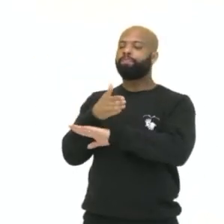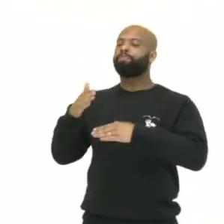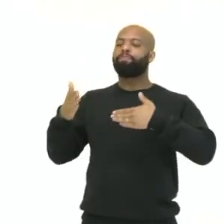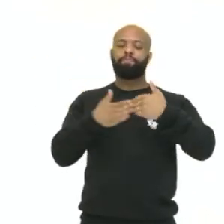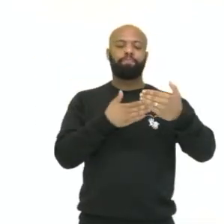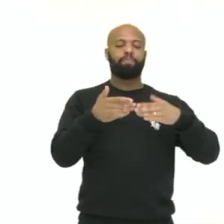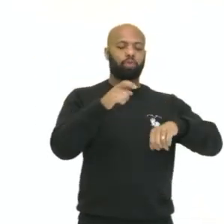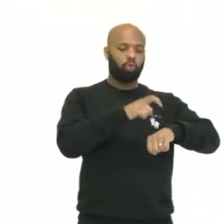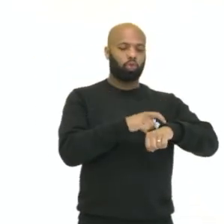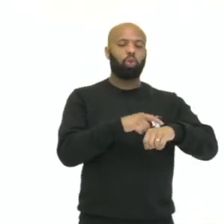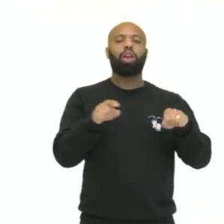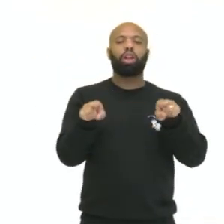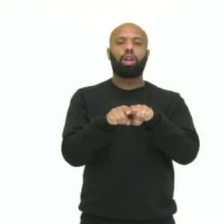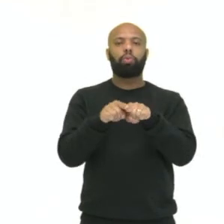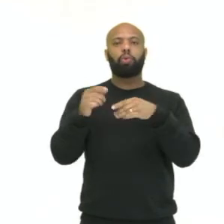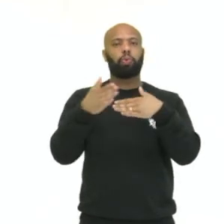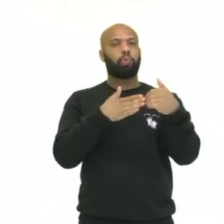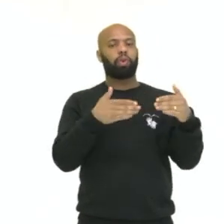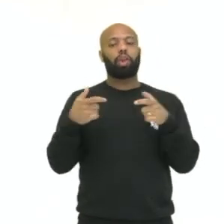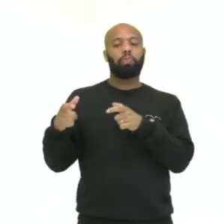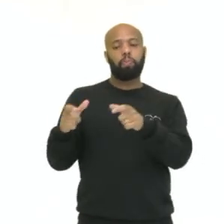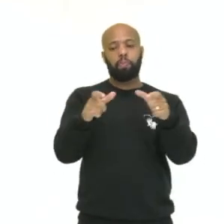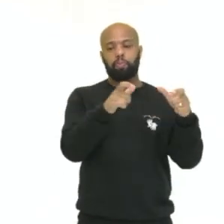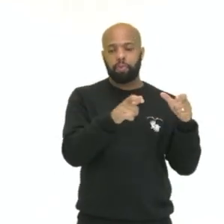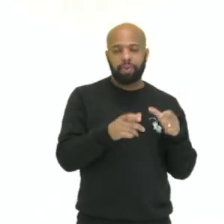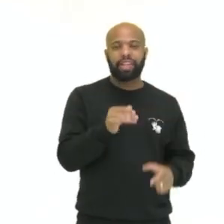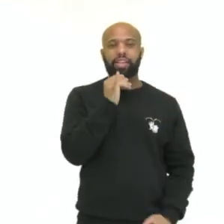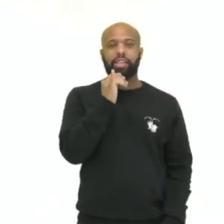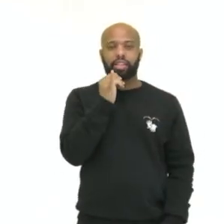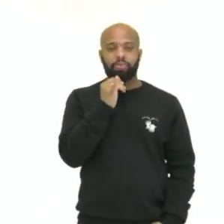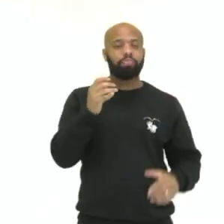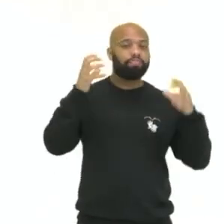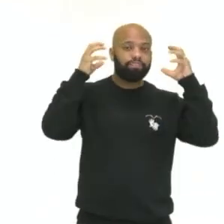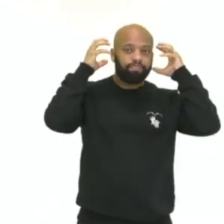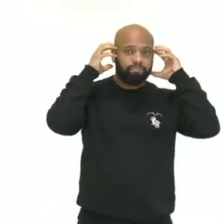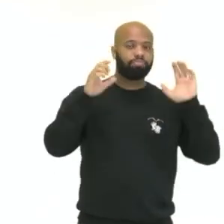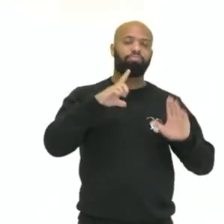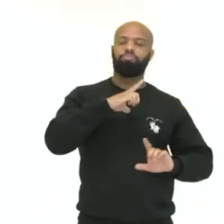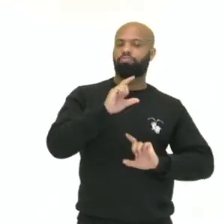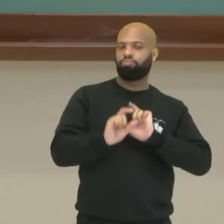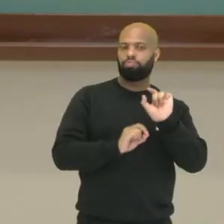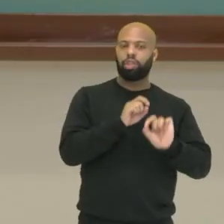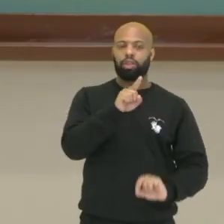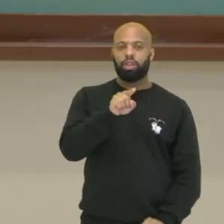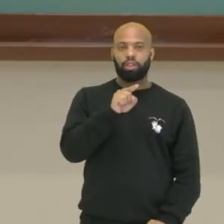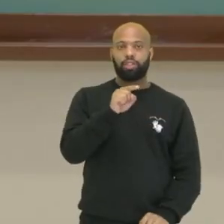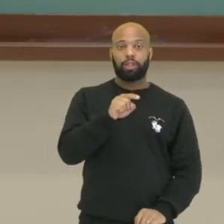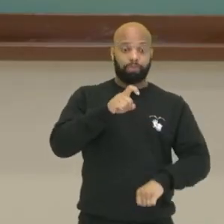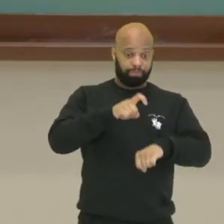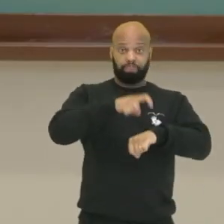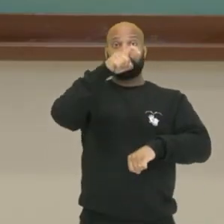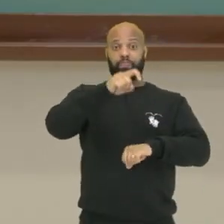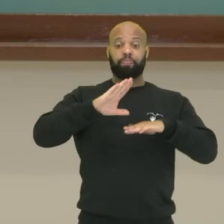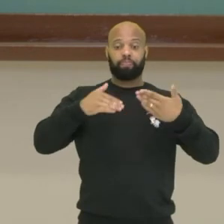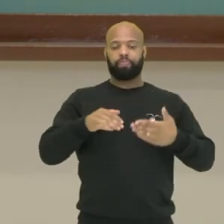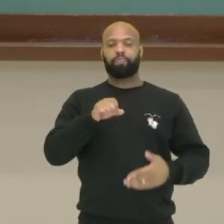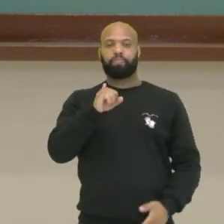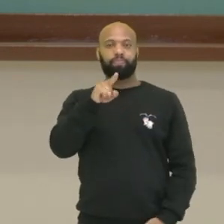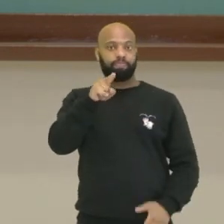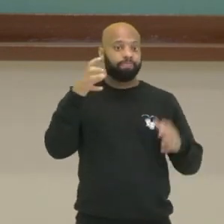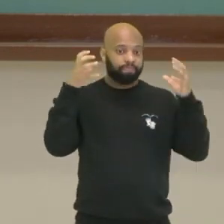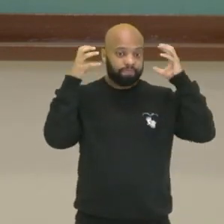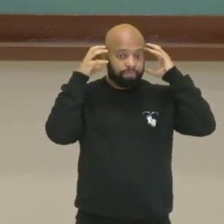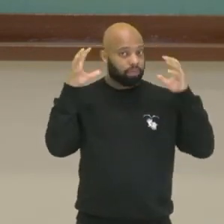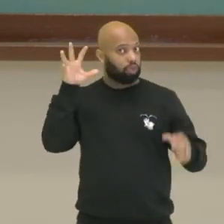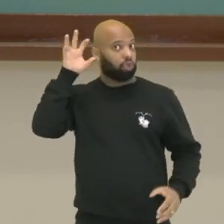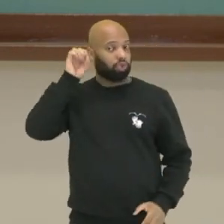qualquer hora e em qualquer lugar. Um rádio, por exemplo, um programa de rádio, ele é ao vivo, então ou você ouve